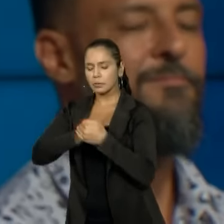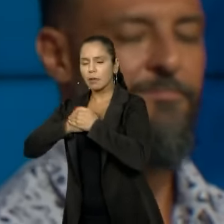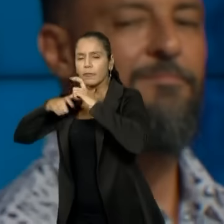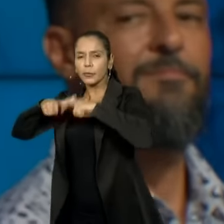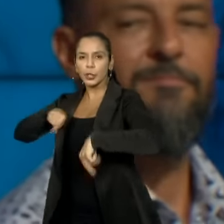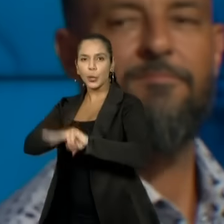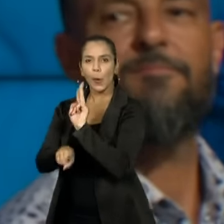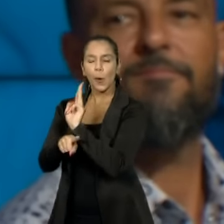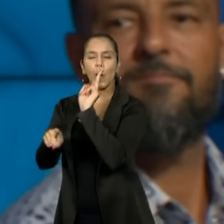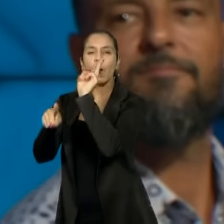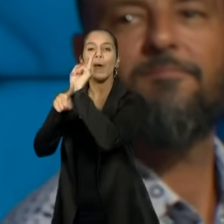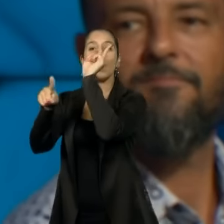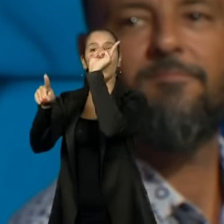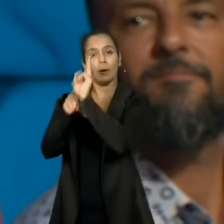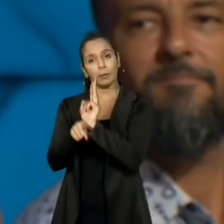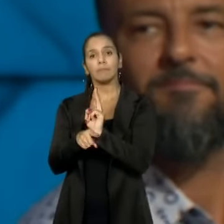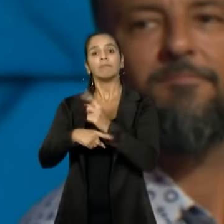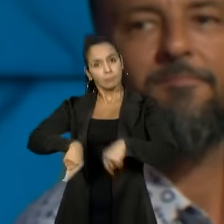se refugiou.